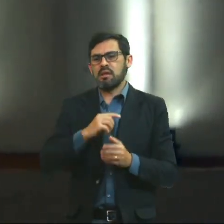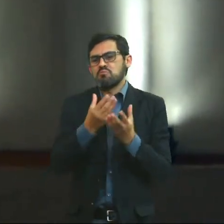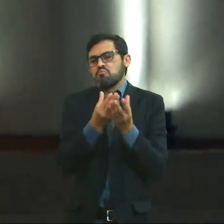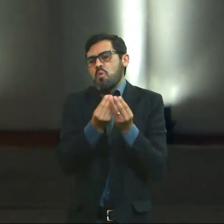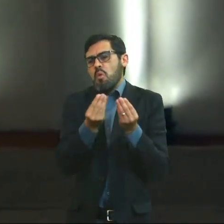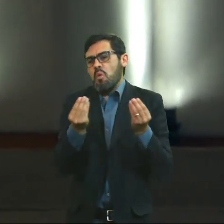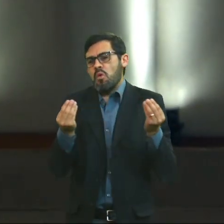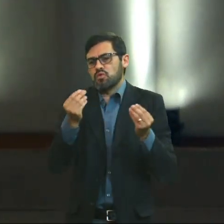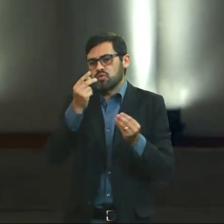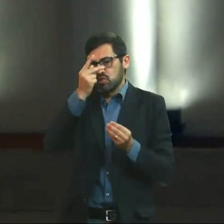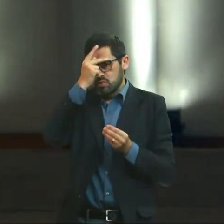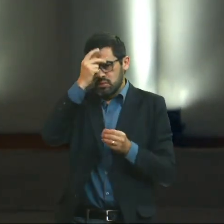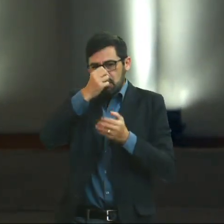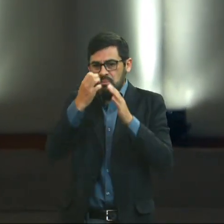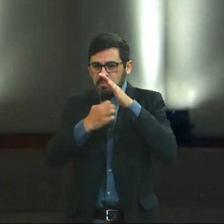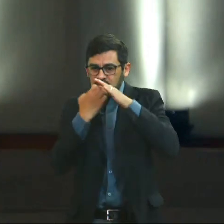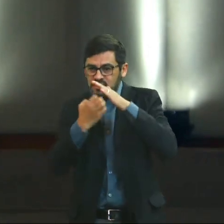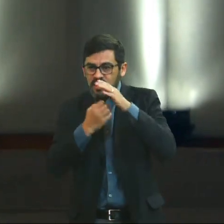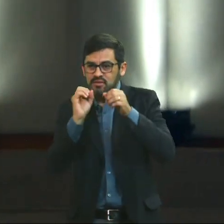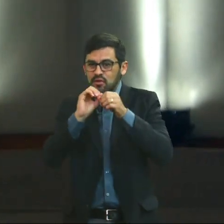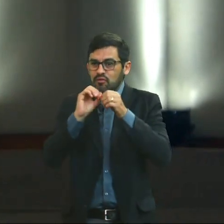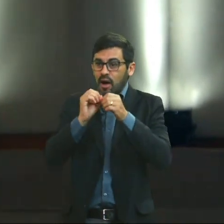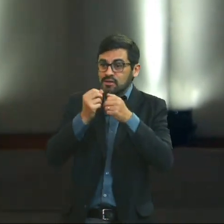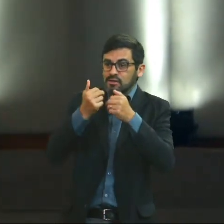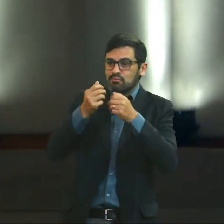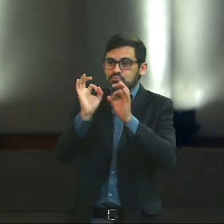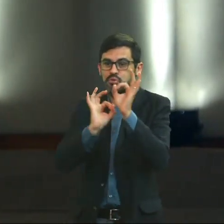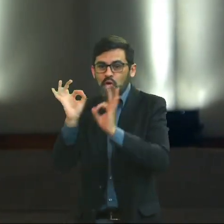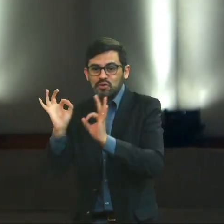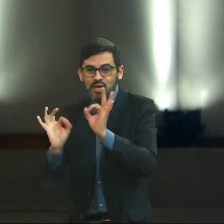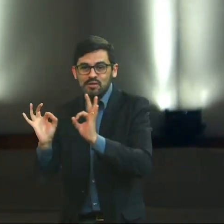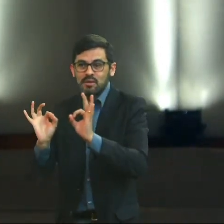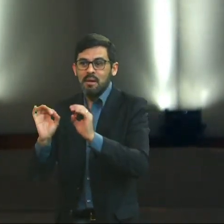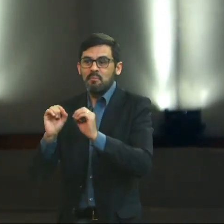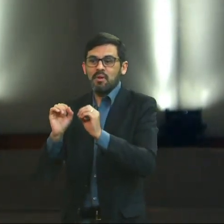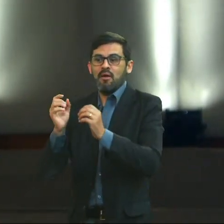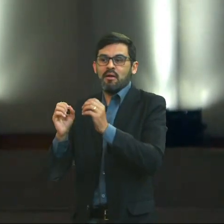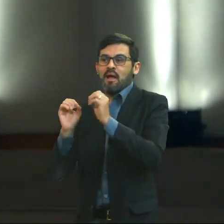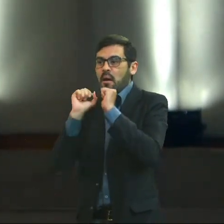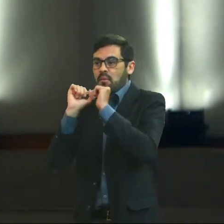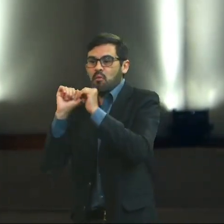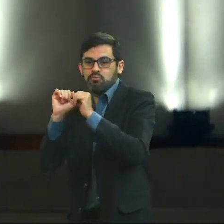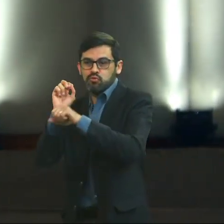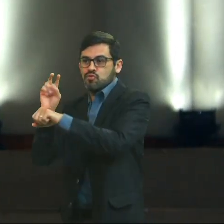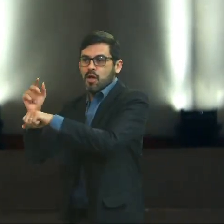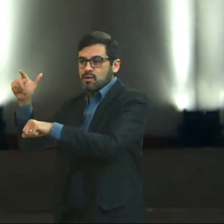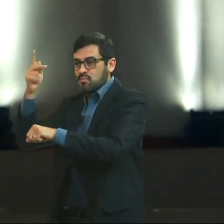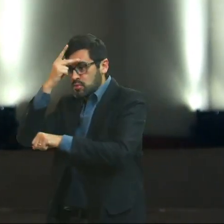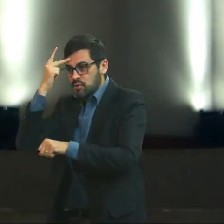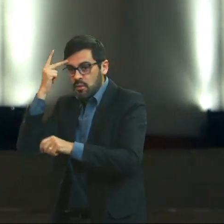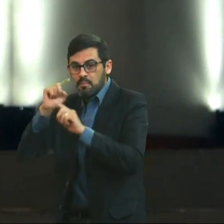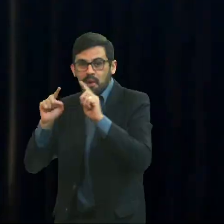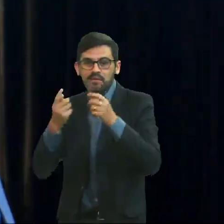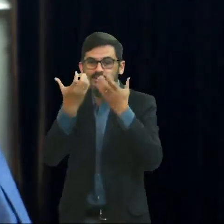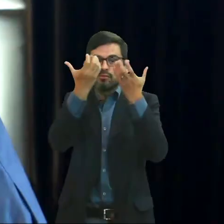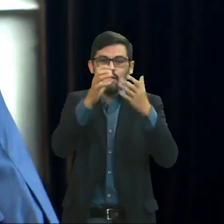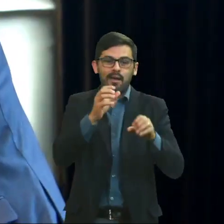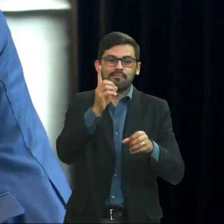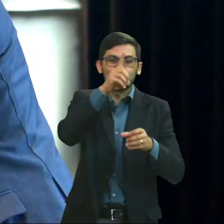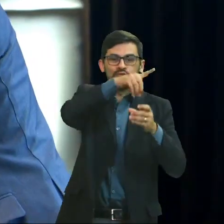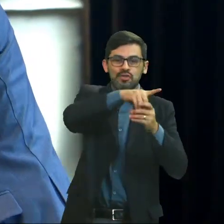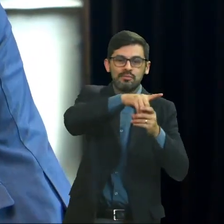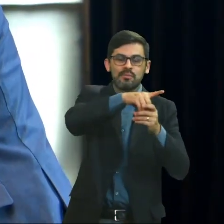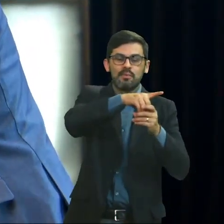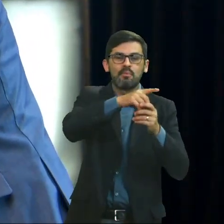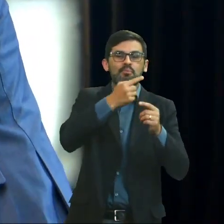não dar o dízimo? É muito bonito, mas não é dízimo. Sabe por quê? A gente tem dificuldade de ser fiel